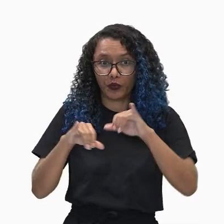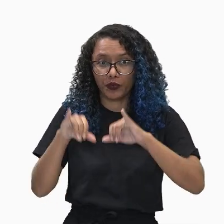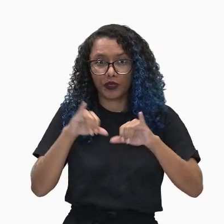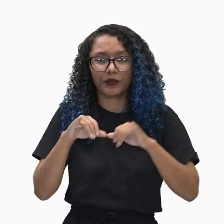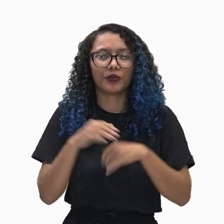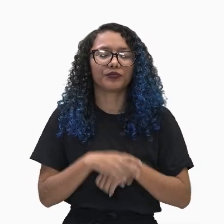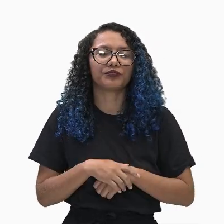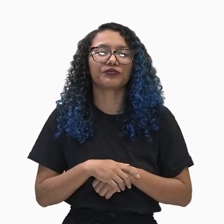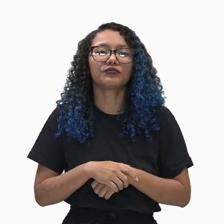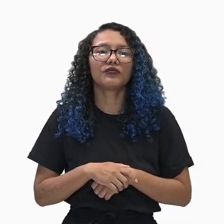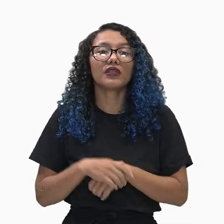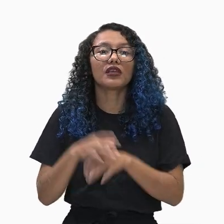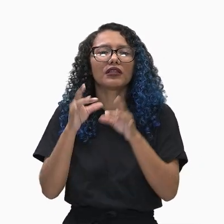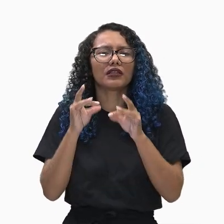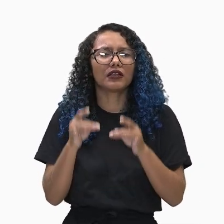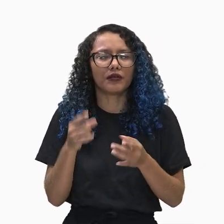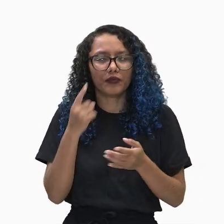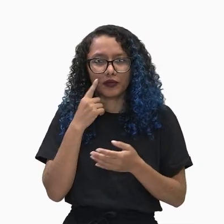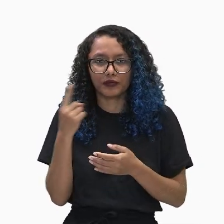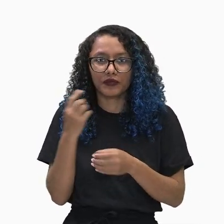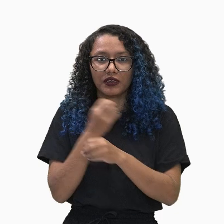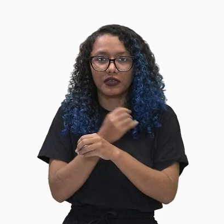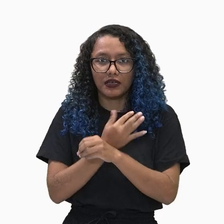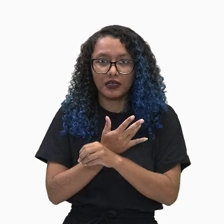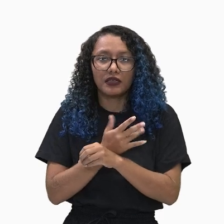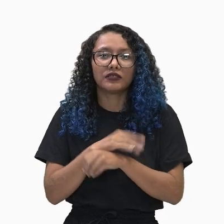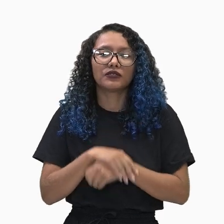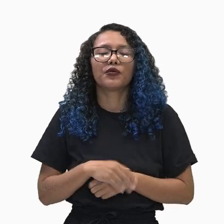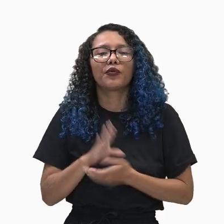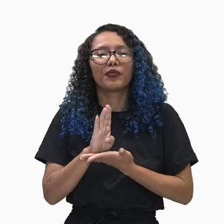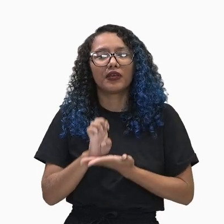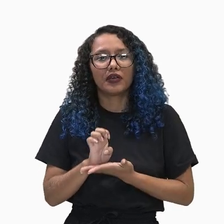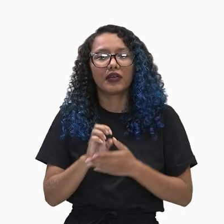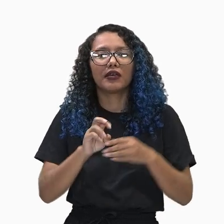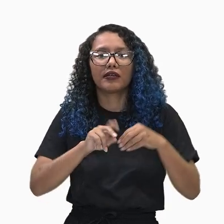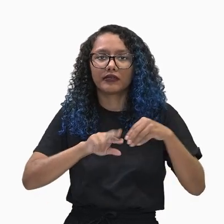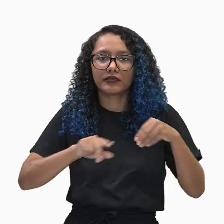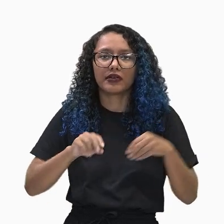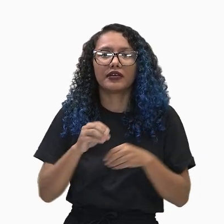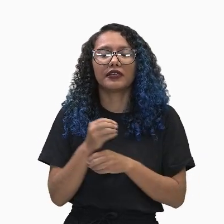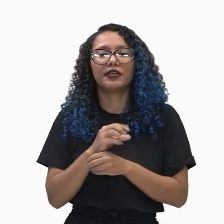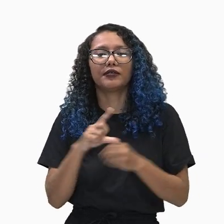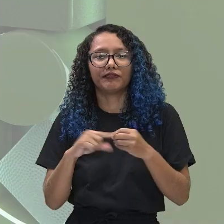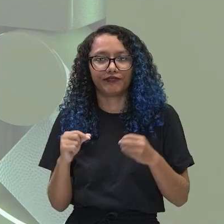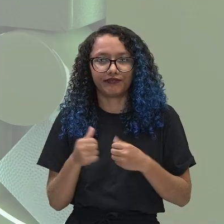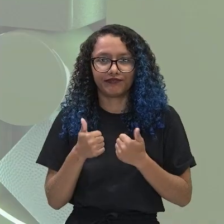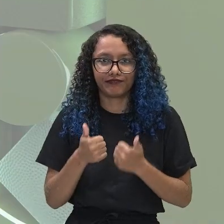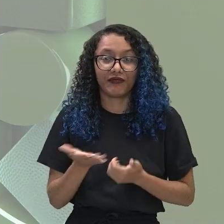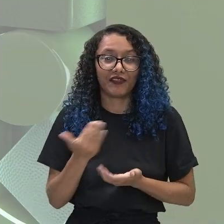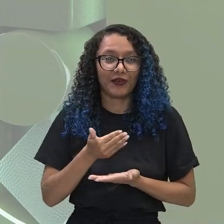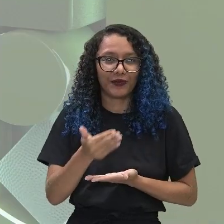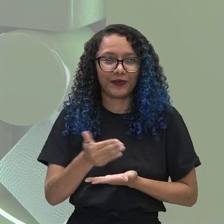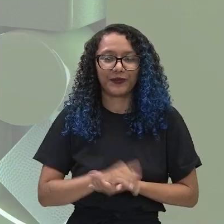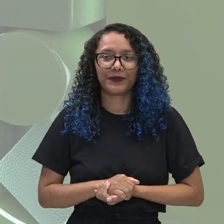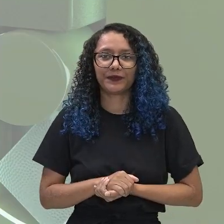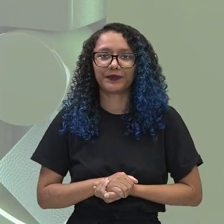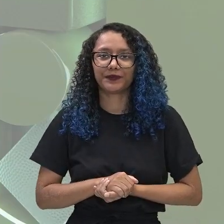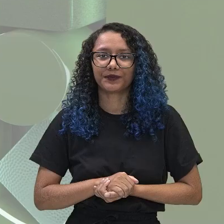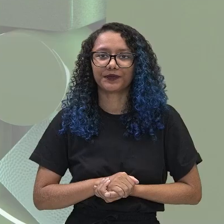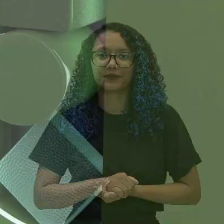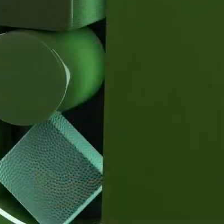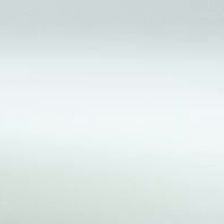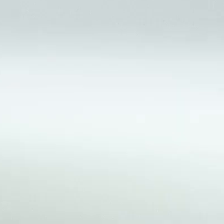químicas, detalhamento, ácidos, bases, sais e óxidos. E vamos para a nossa